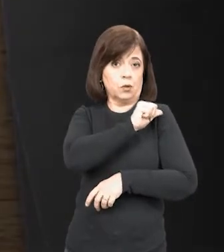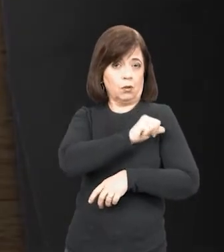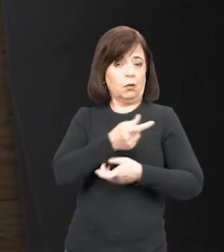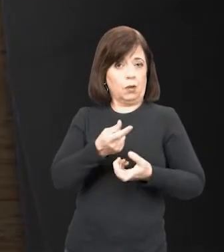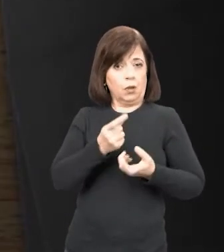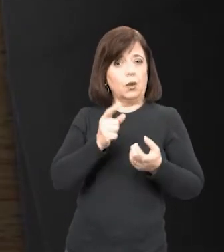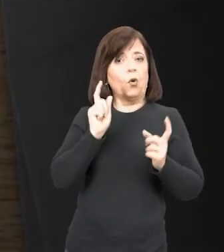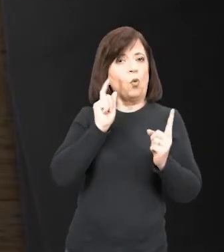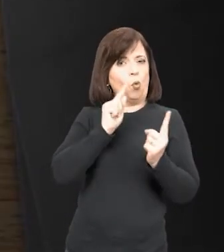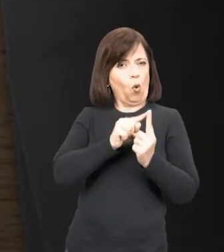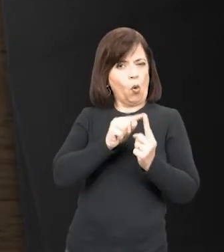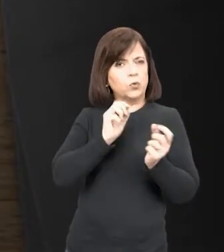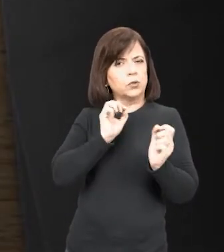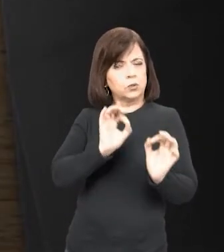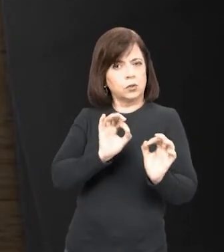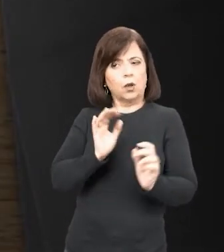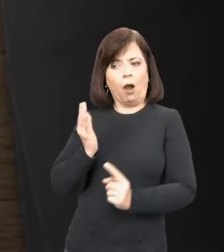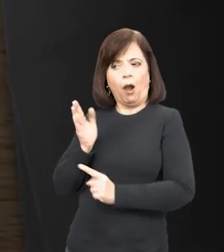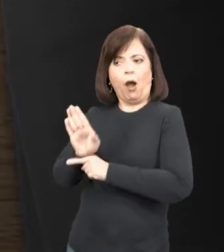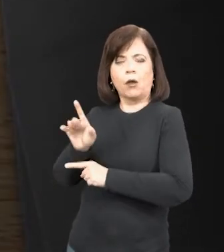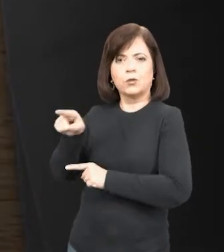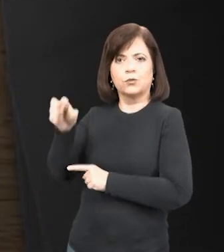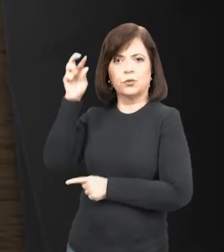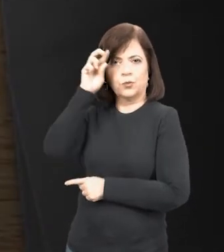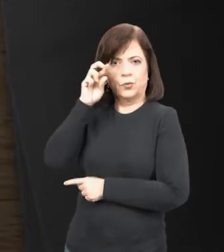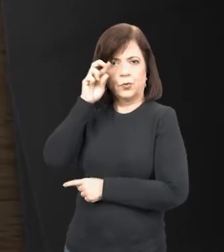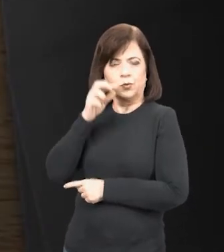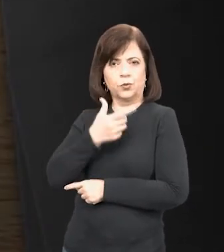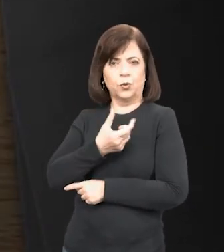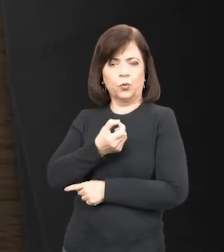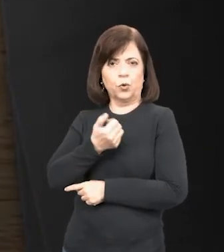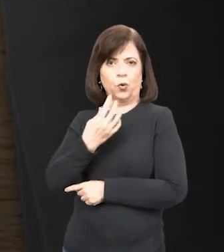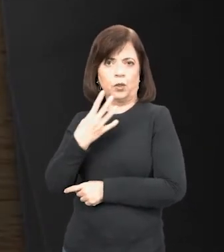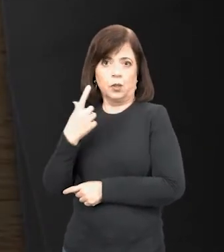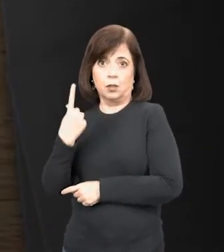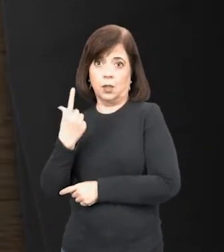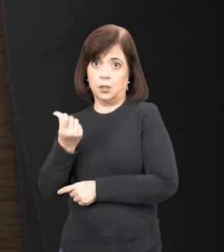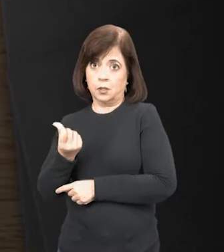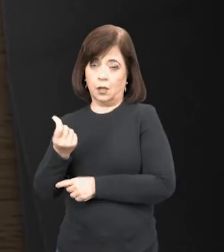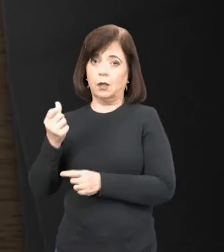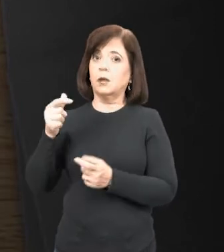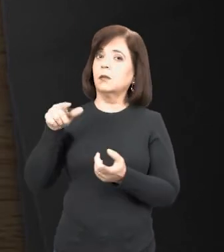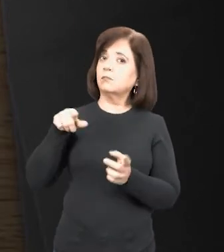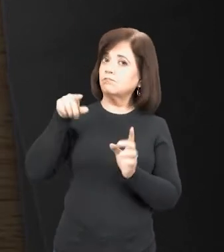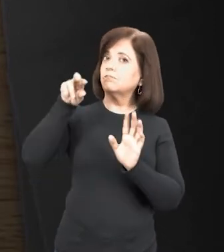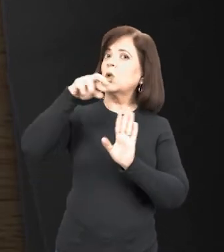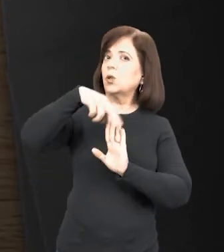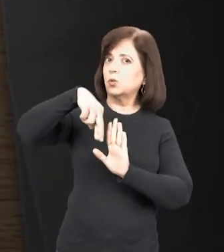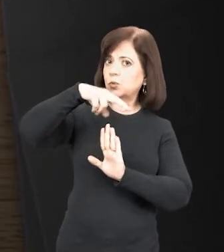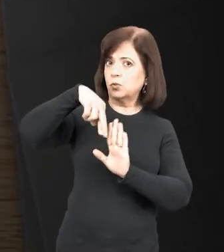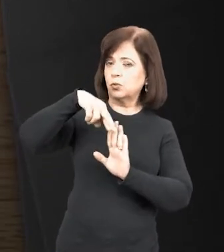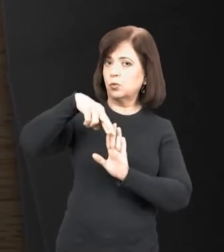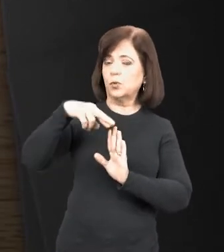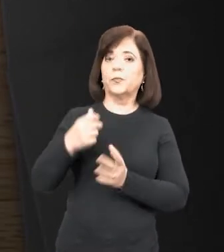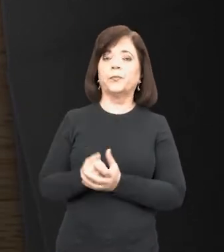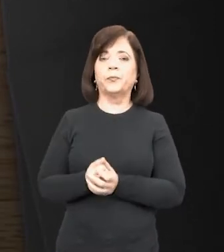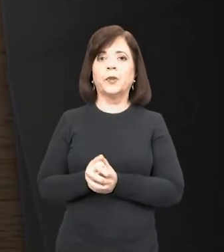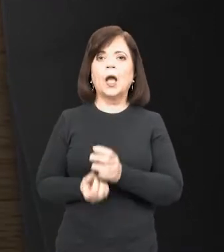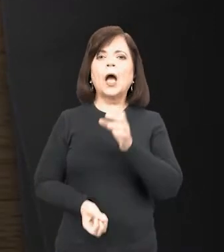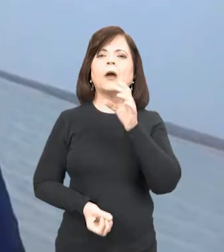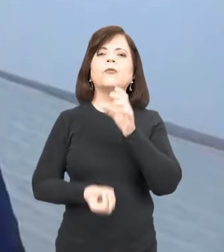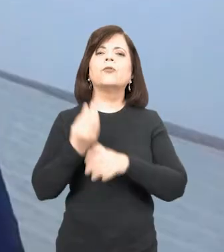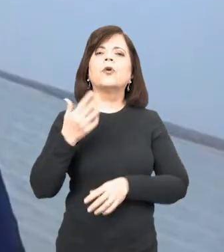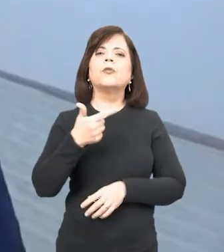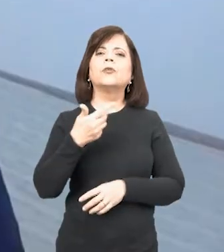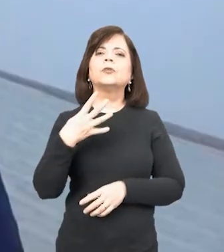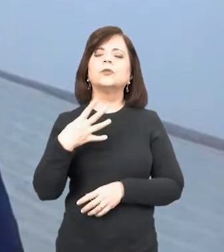dos objetivos definidos pela Resolução 2407. A força-tarefa foi instituída em 24 de